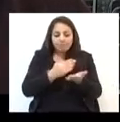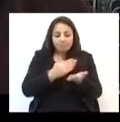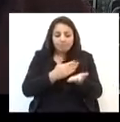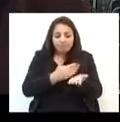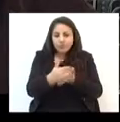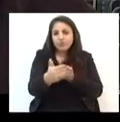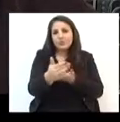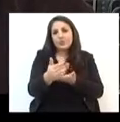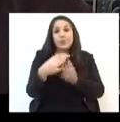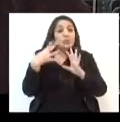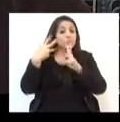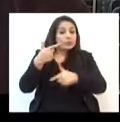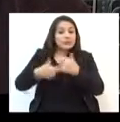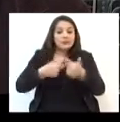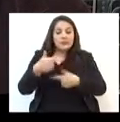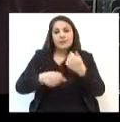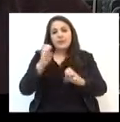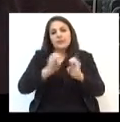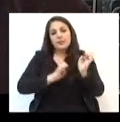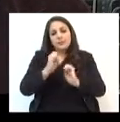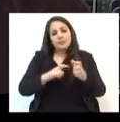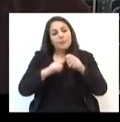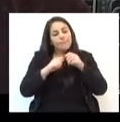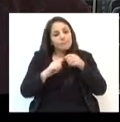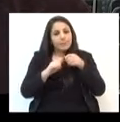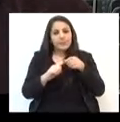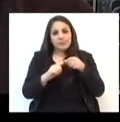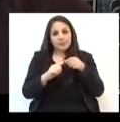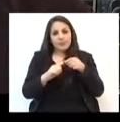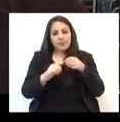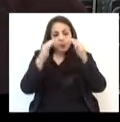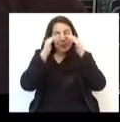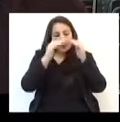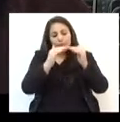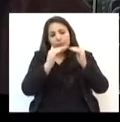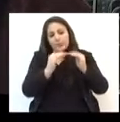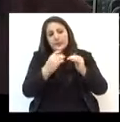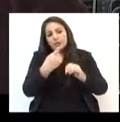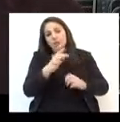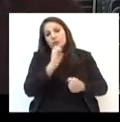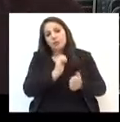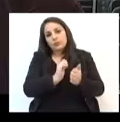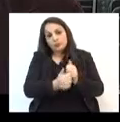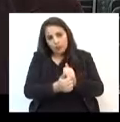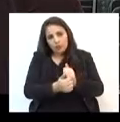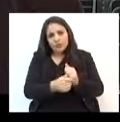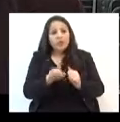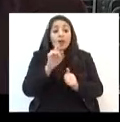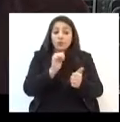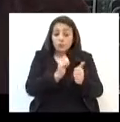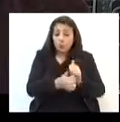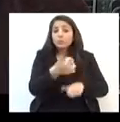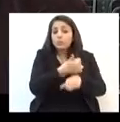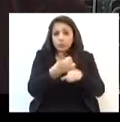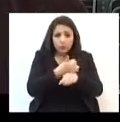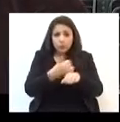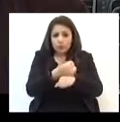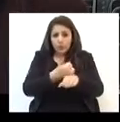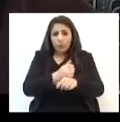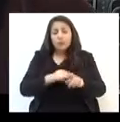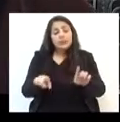na imprensa passufundense, principalmente com respeito ao esporte, né? O esporte amador, ao esporte profissional. Então era uma coisa assim que a